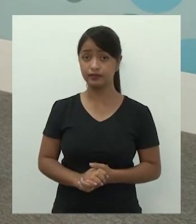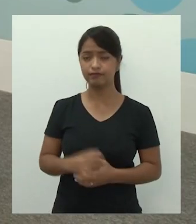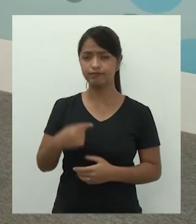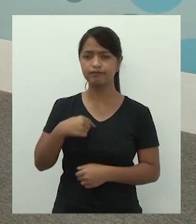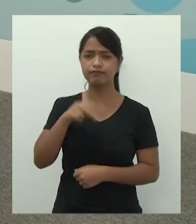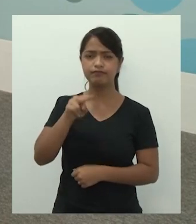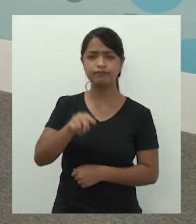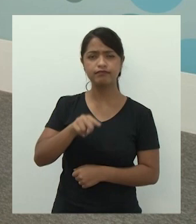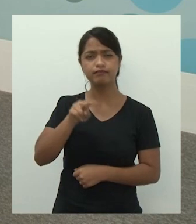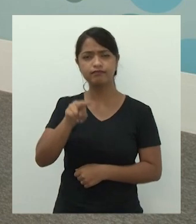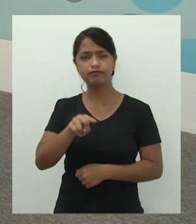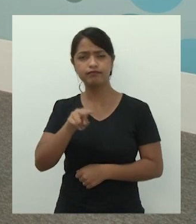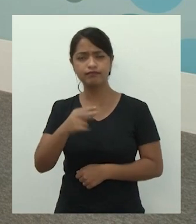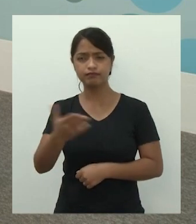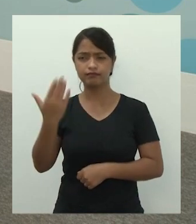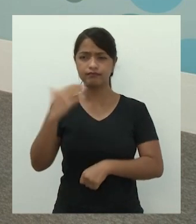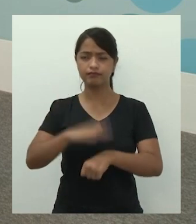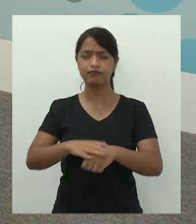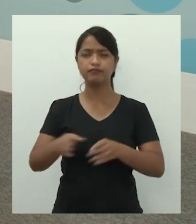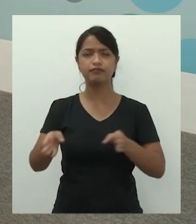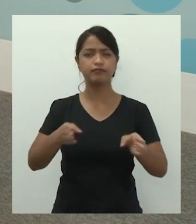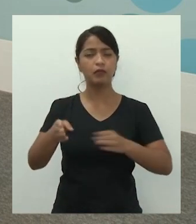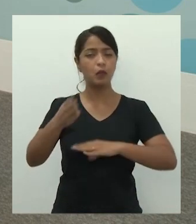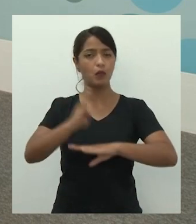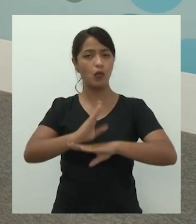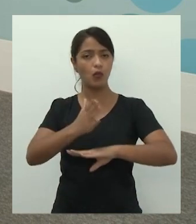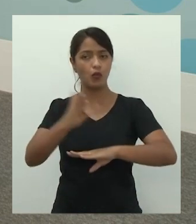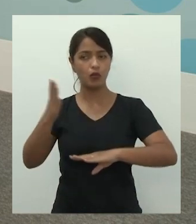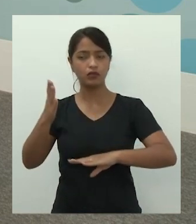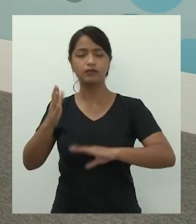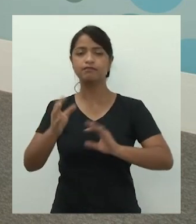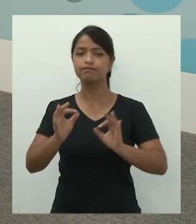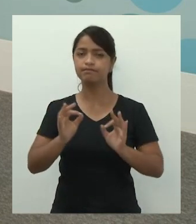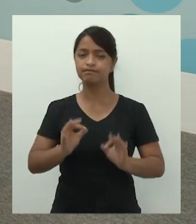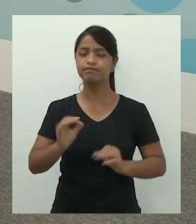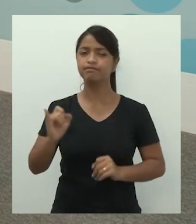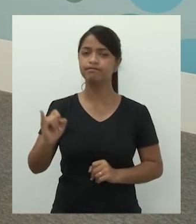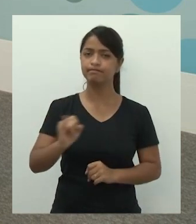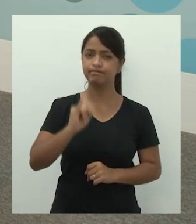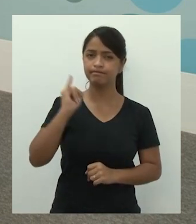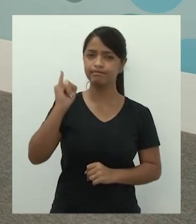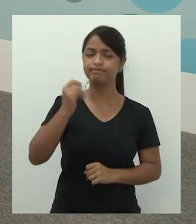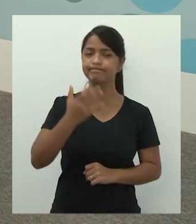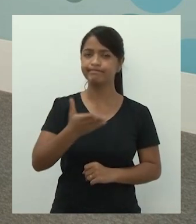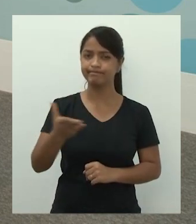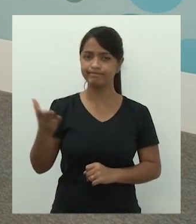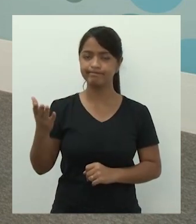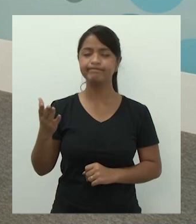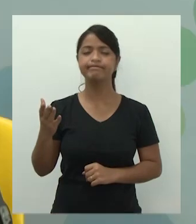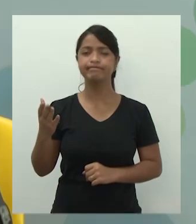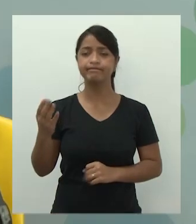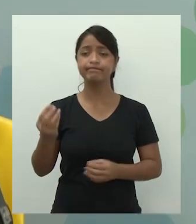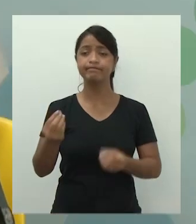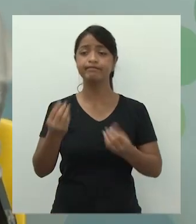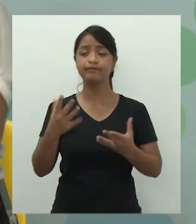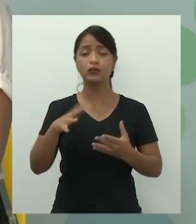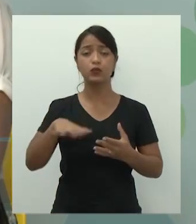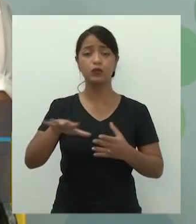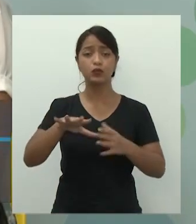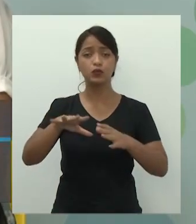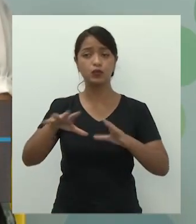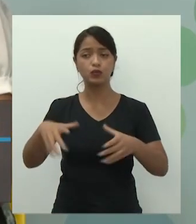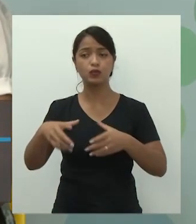observando assim, a Era do Bronze e a importância, né, como a professora falou, desses artefatos para a segurança desses povos, né?